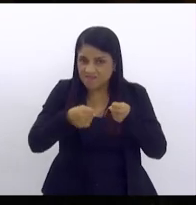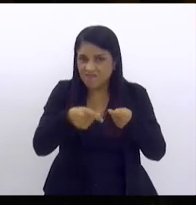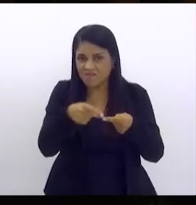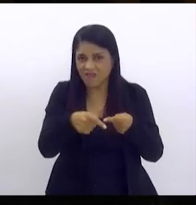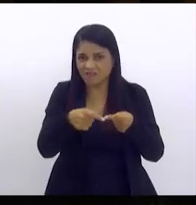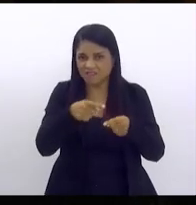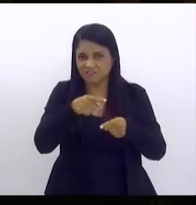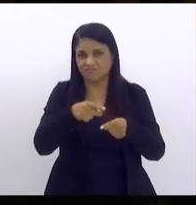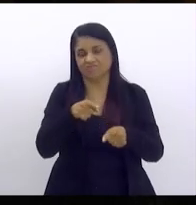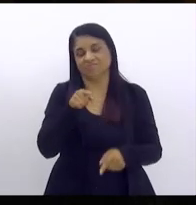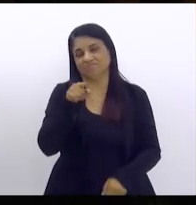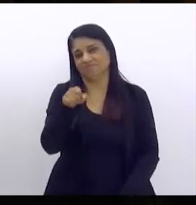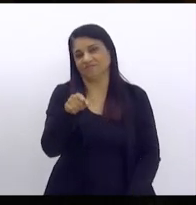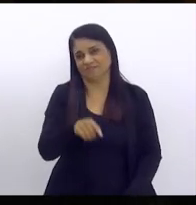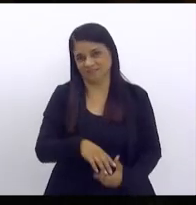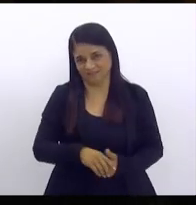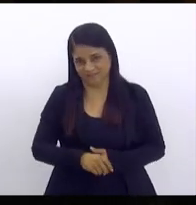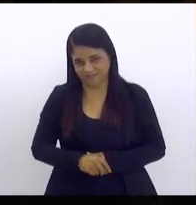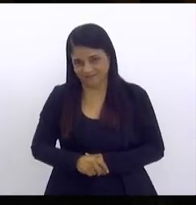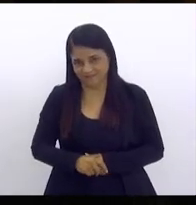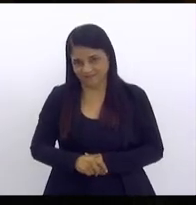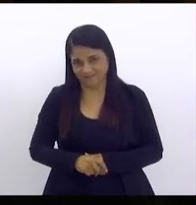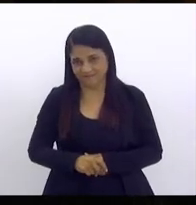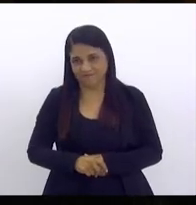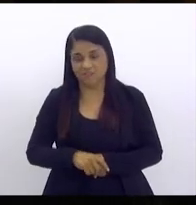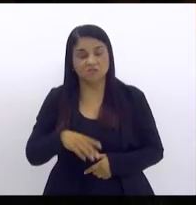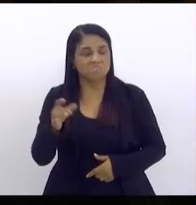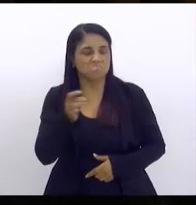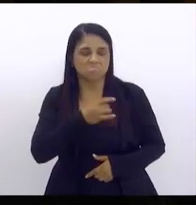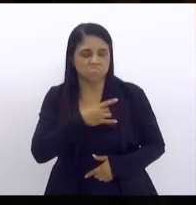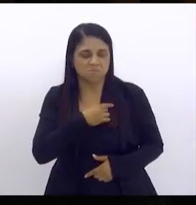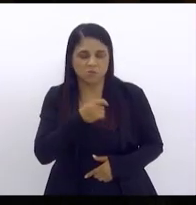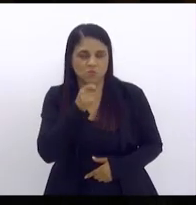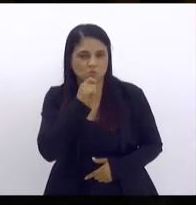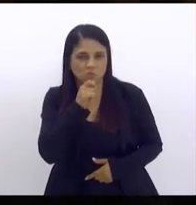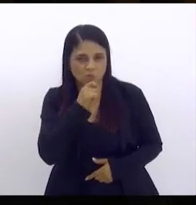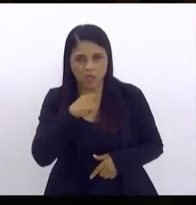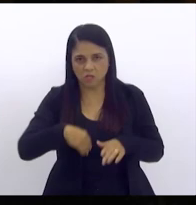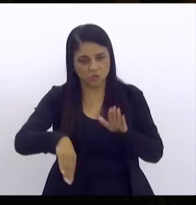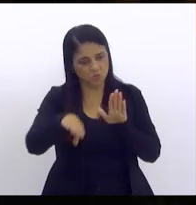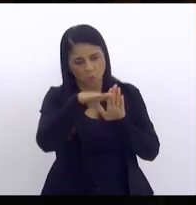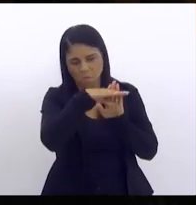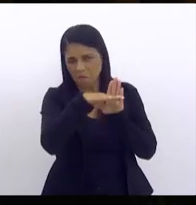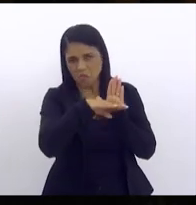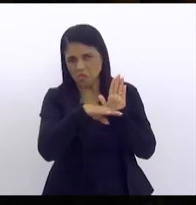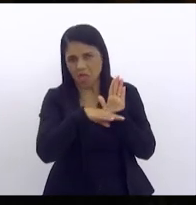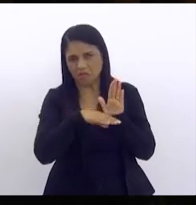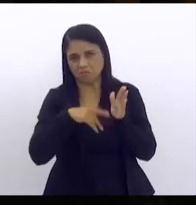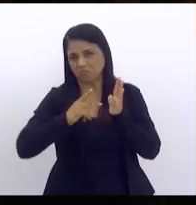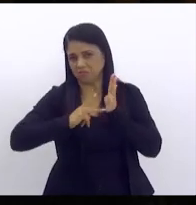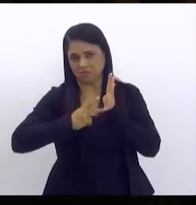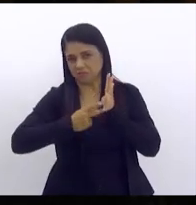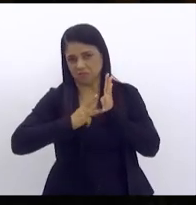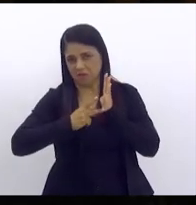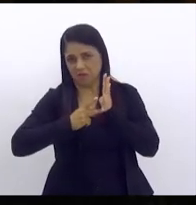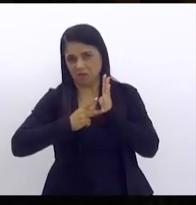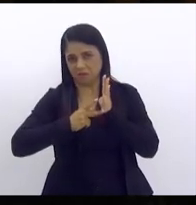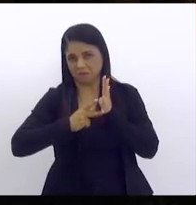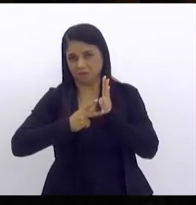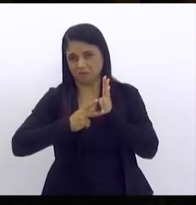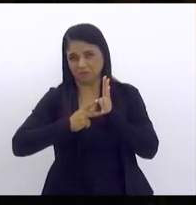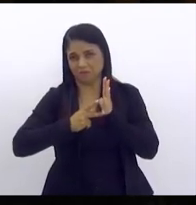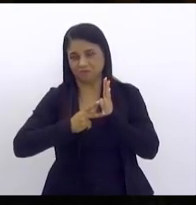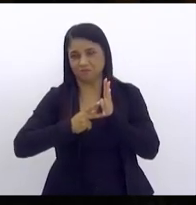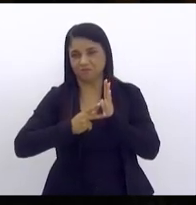mandatos de vocês. Então, nós não temos medo, nós não somos pautados por sindicato e continuaremos até o fim,